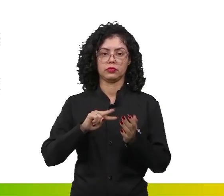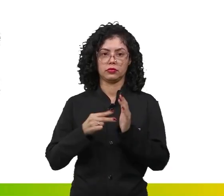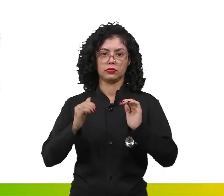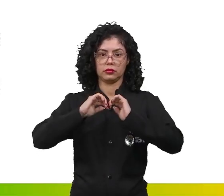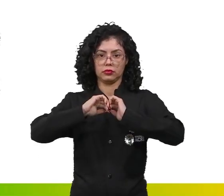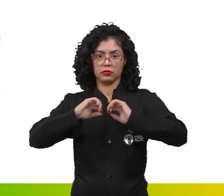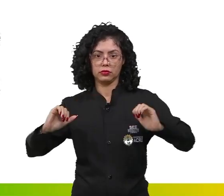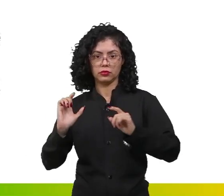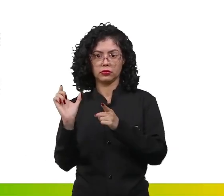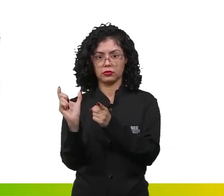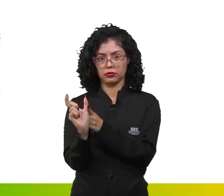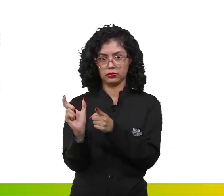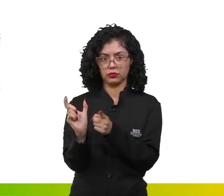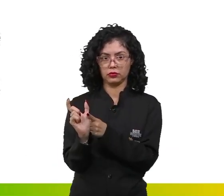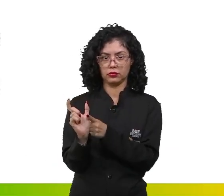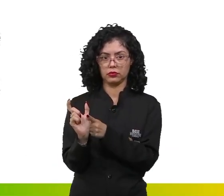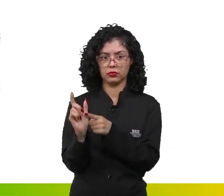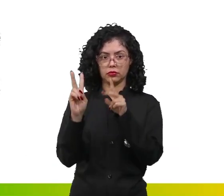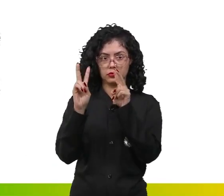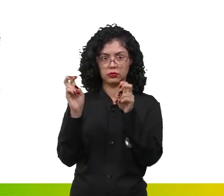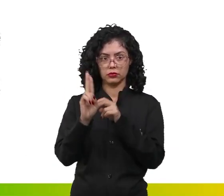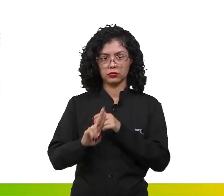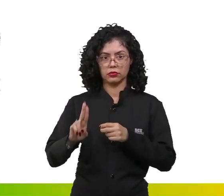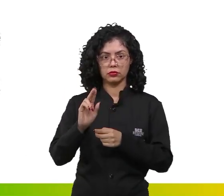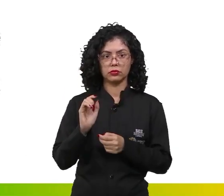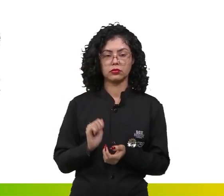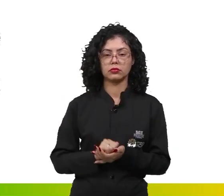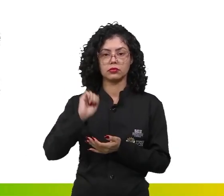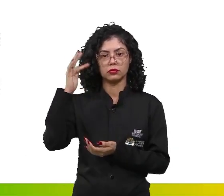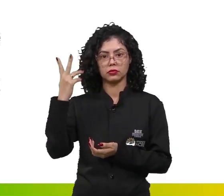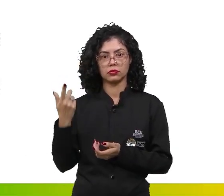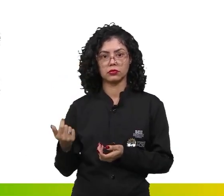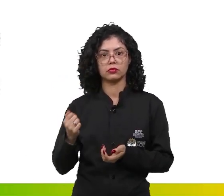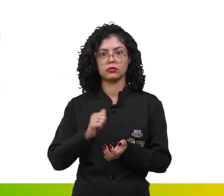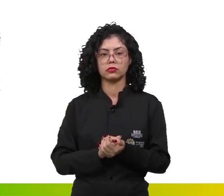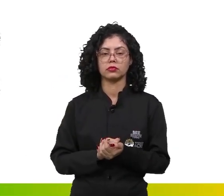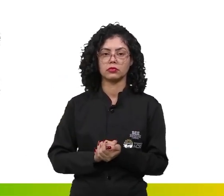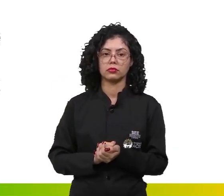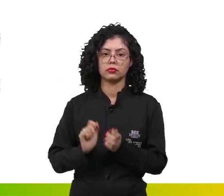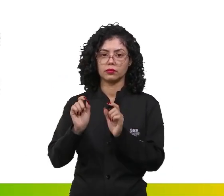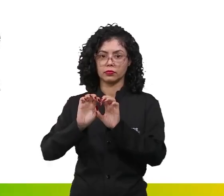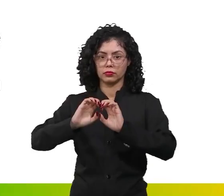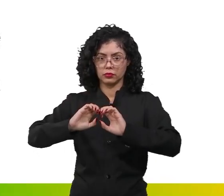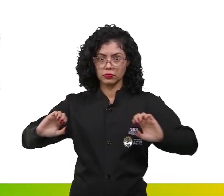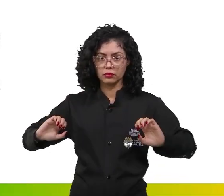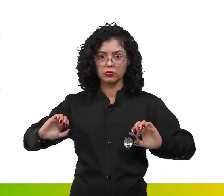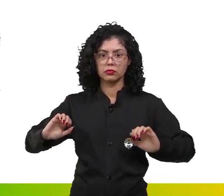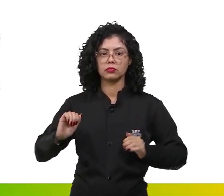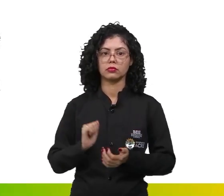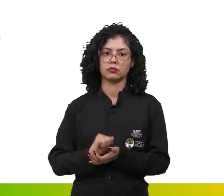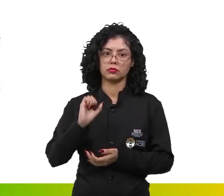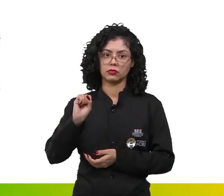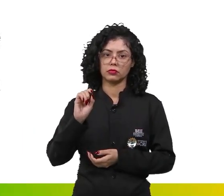uma palavra, é um termo africanês que significa separação.